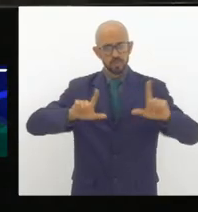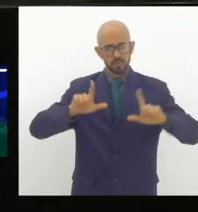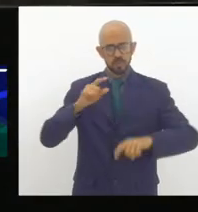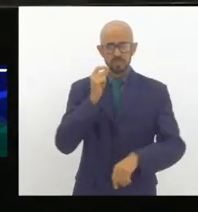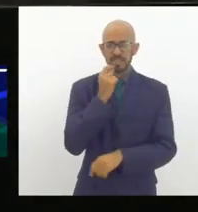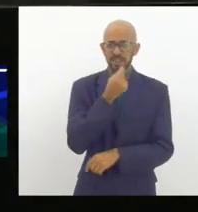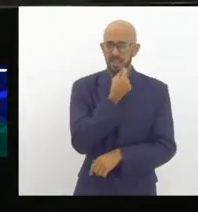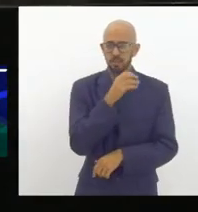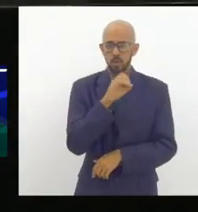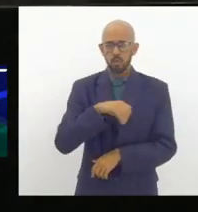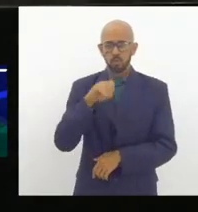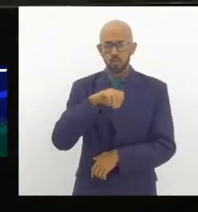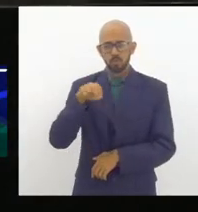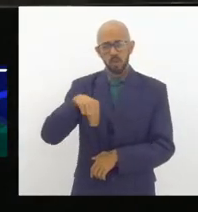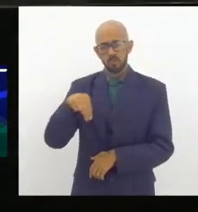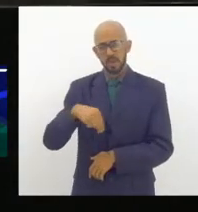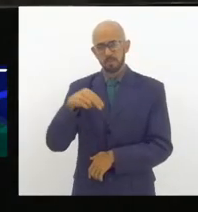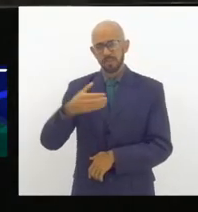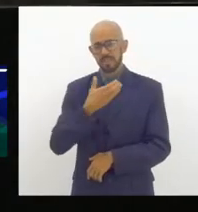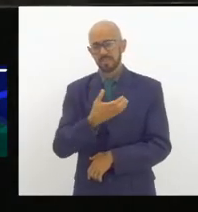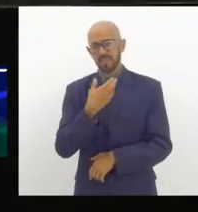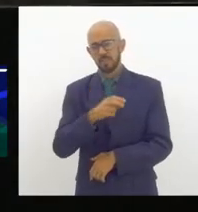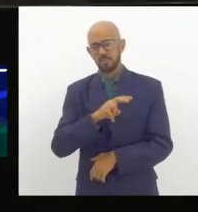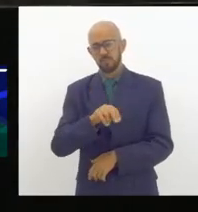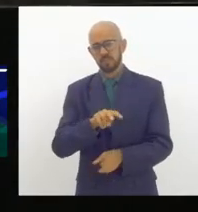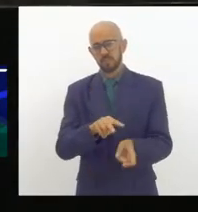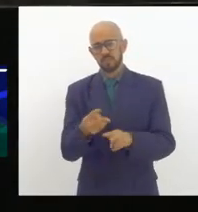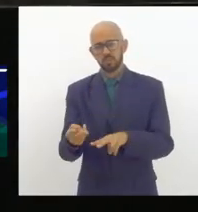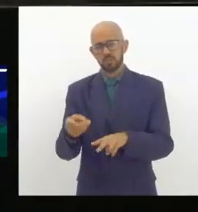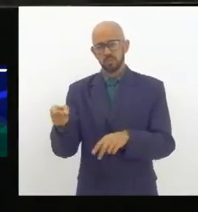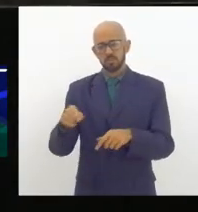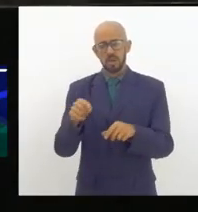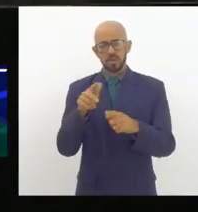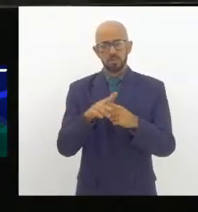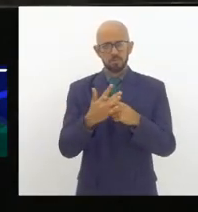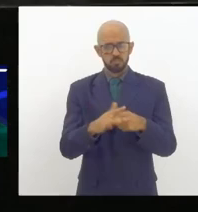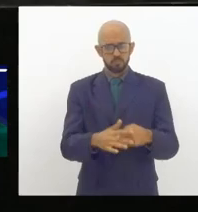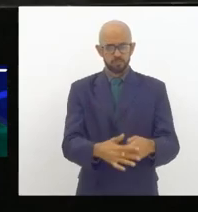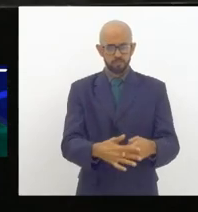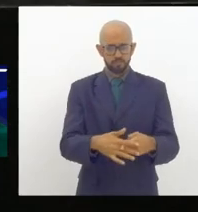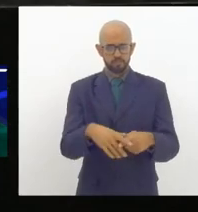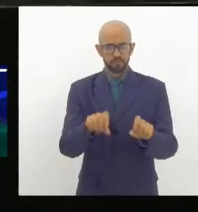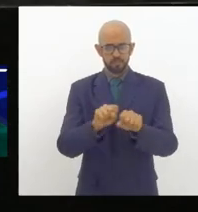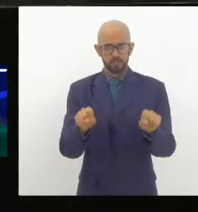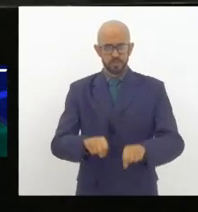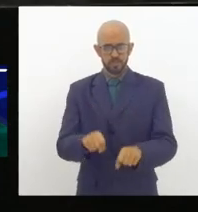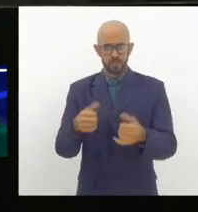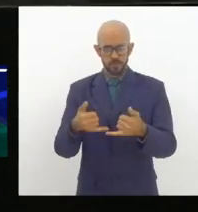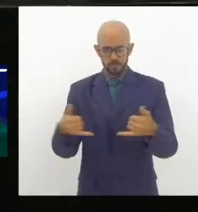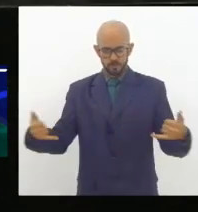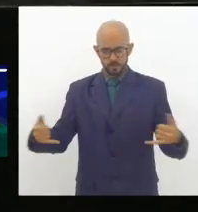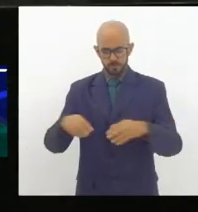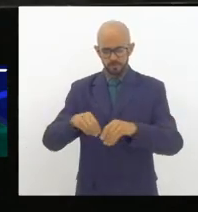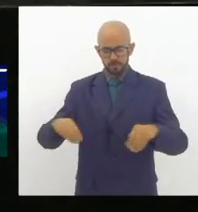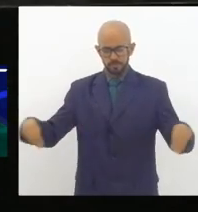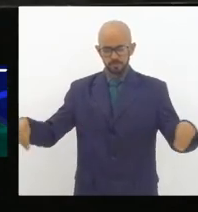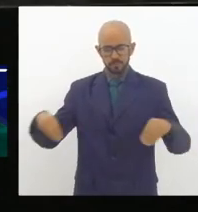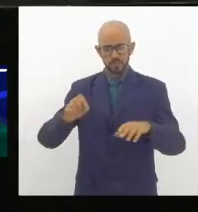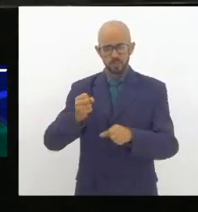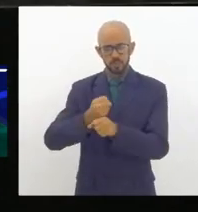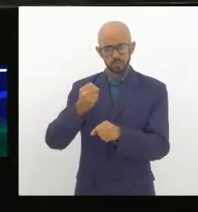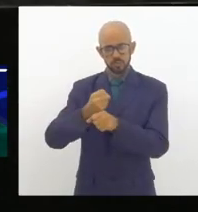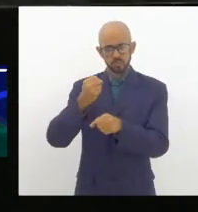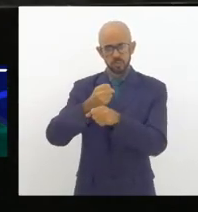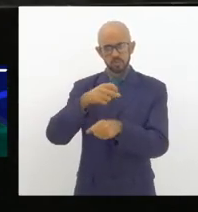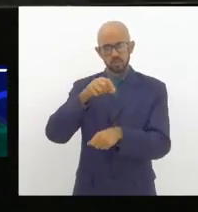outubro novembro e dezembro destinada à manutenção do sistema E aí incluída a instalação de cabo subterrâneo porção de